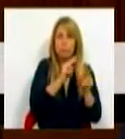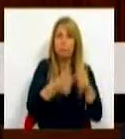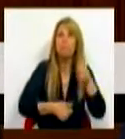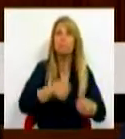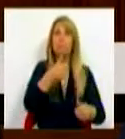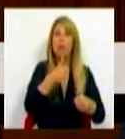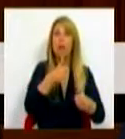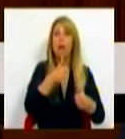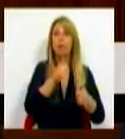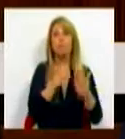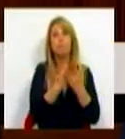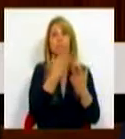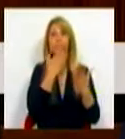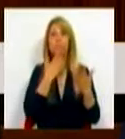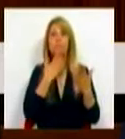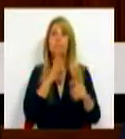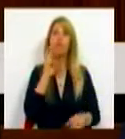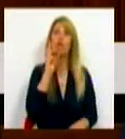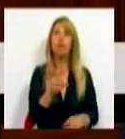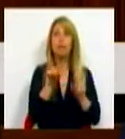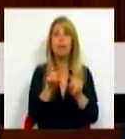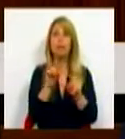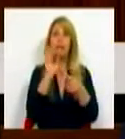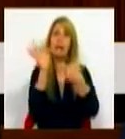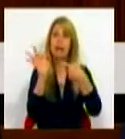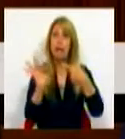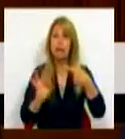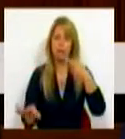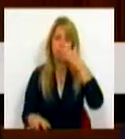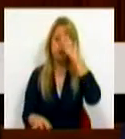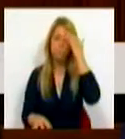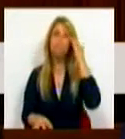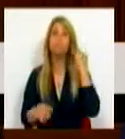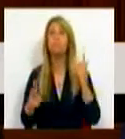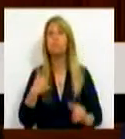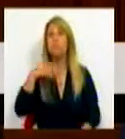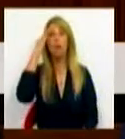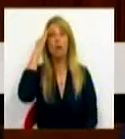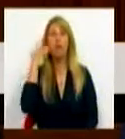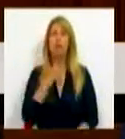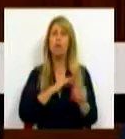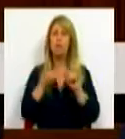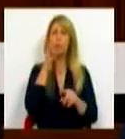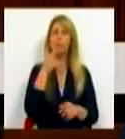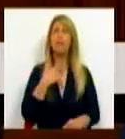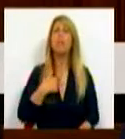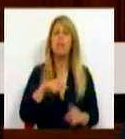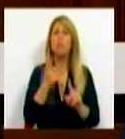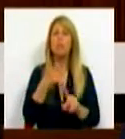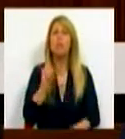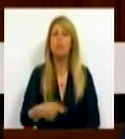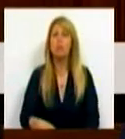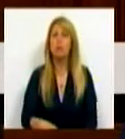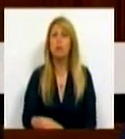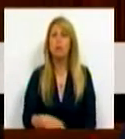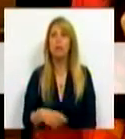usá-la para responder a estes requisitos. E, portanto, eu presumo, o Sr. Deputado disse de que ano?